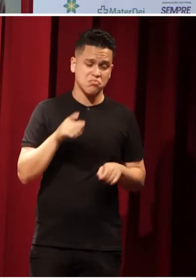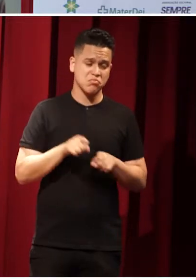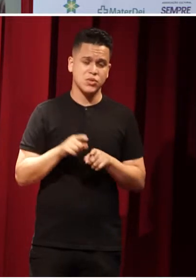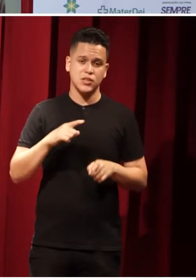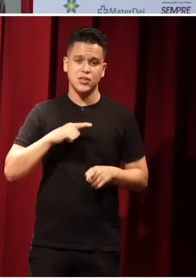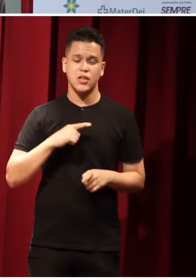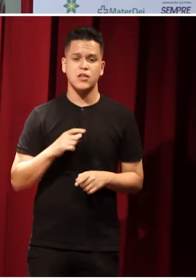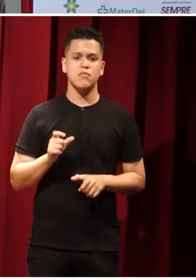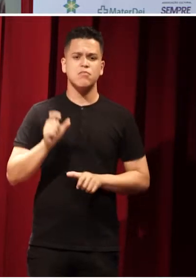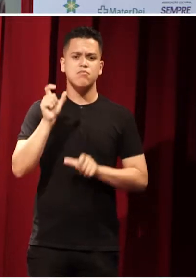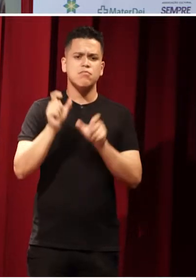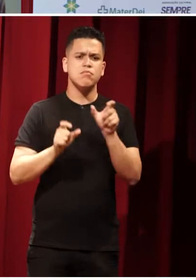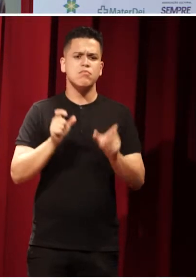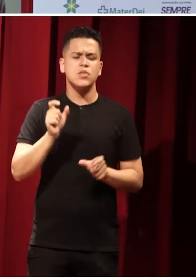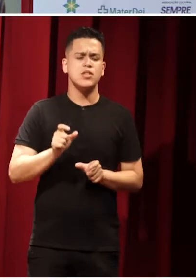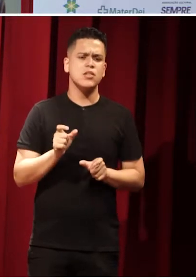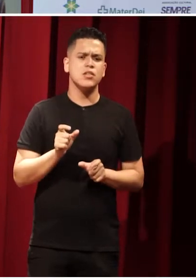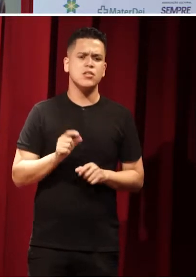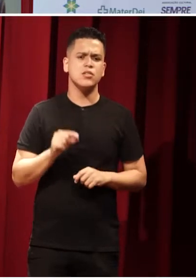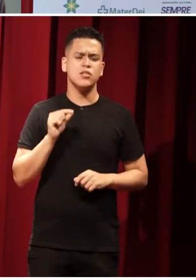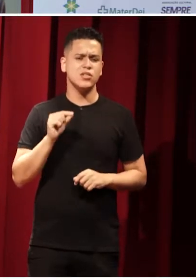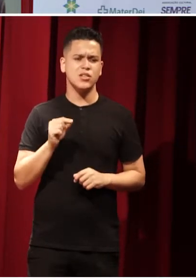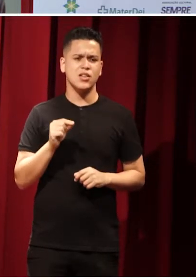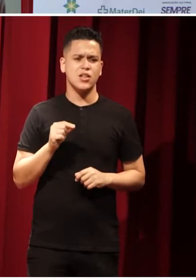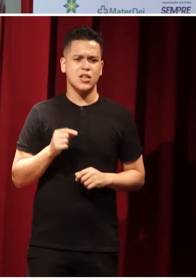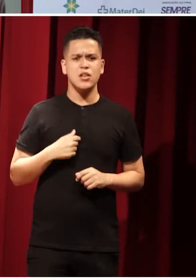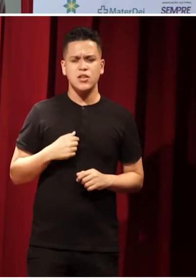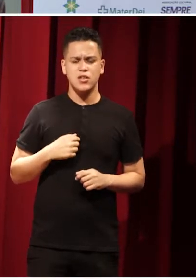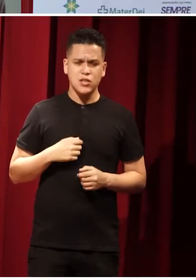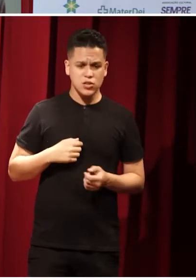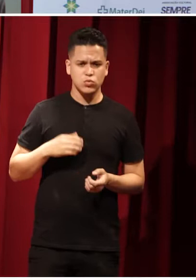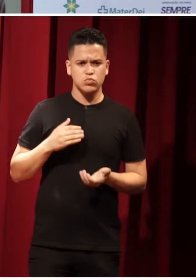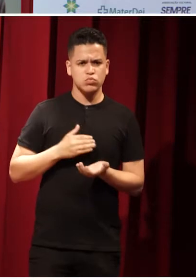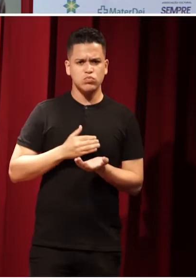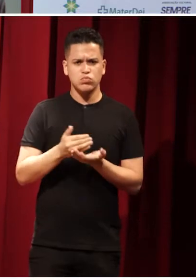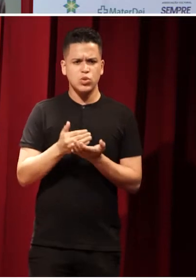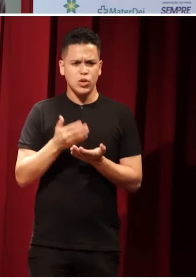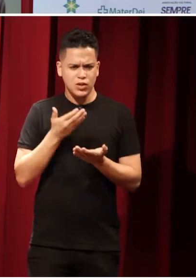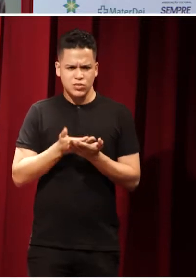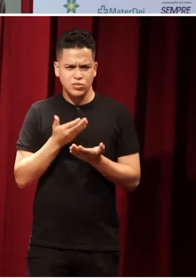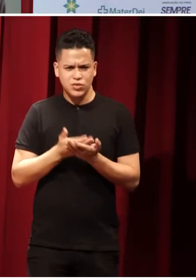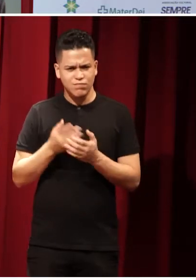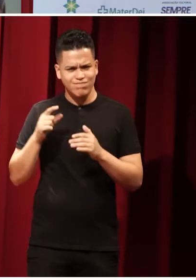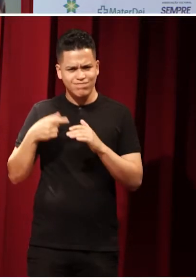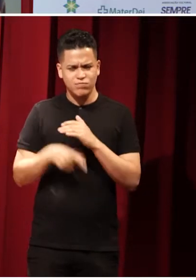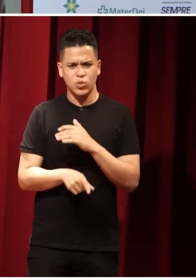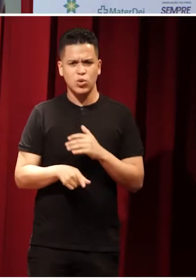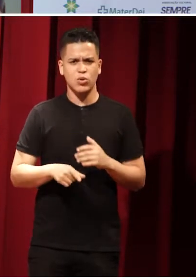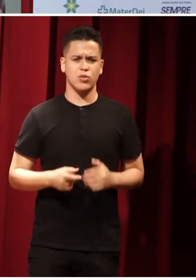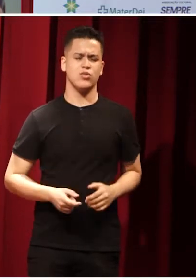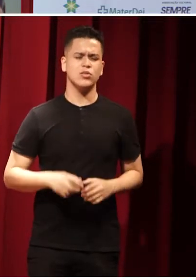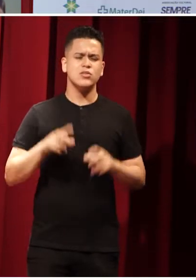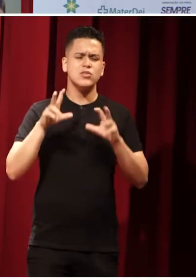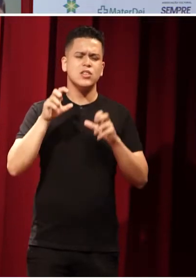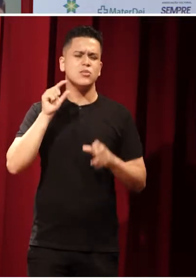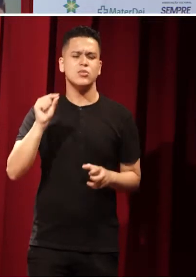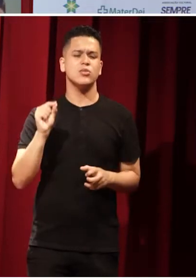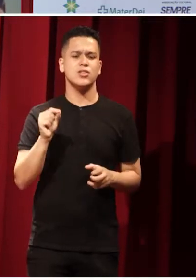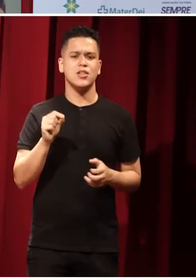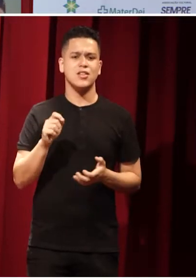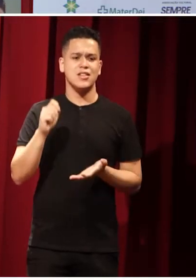Brasil existe, de pessoas que especializaram a sua vida intelectual